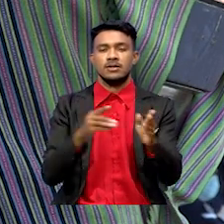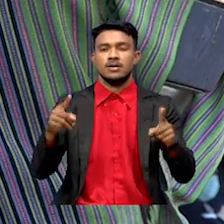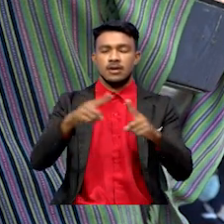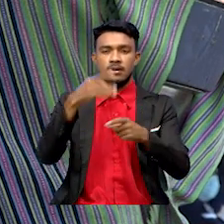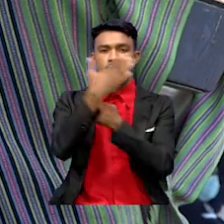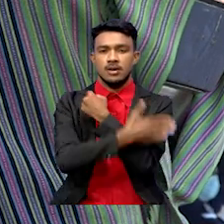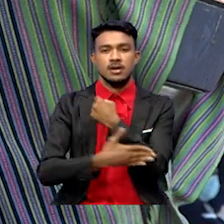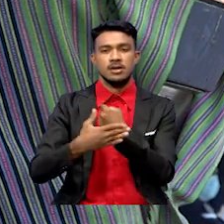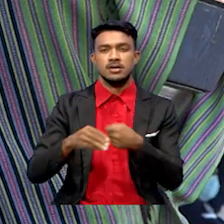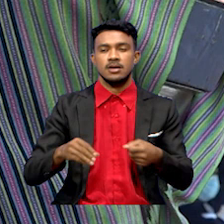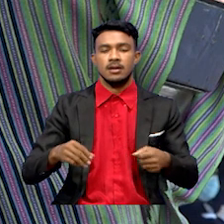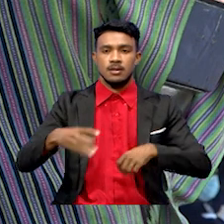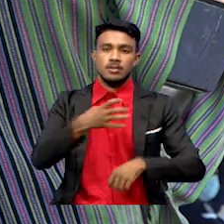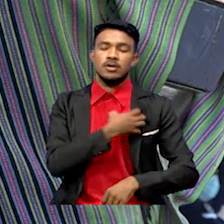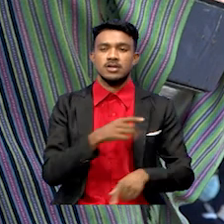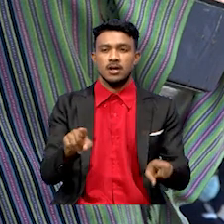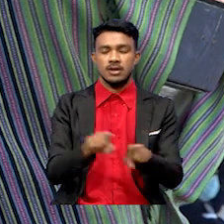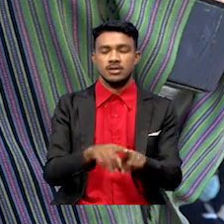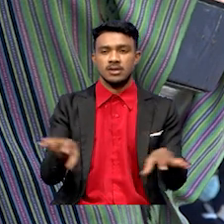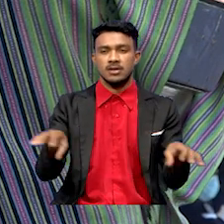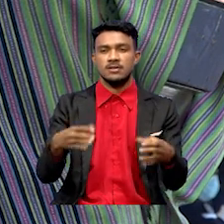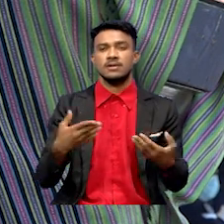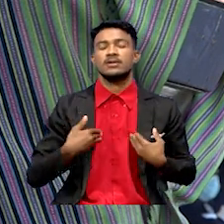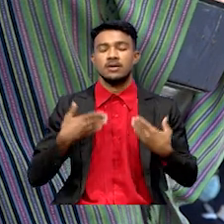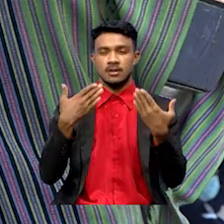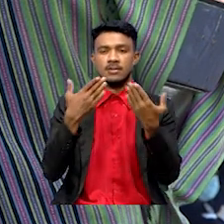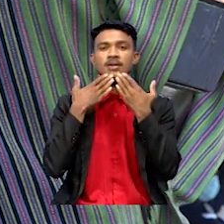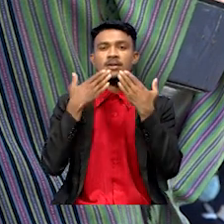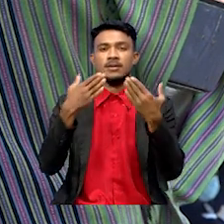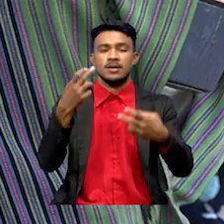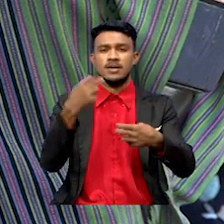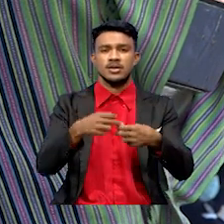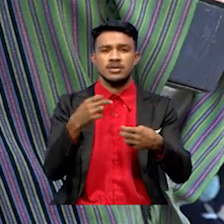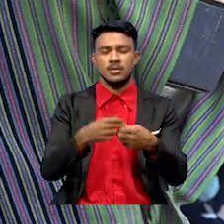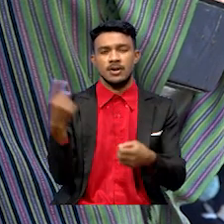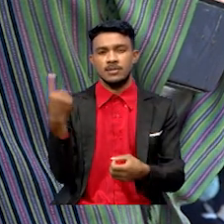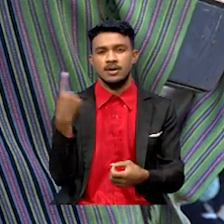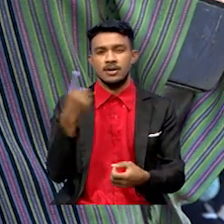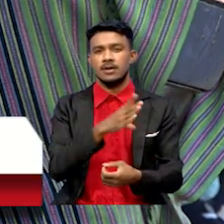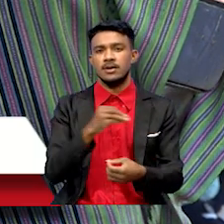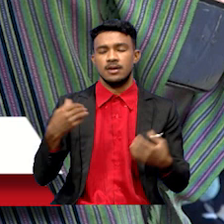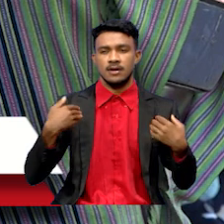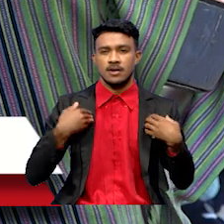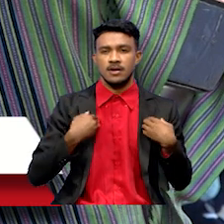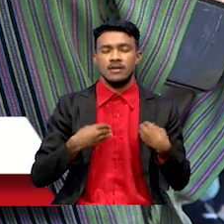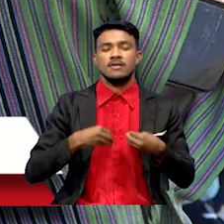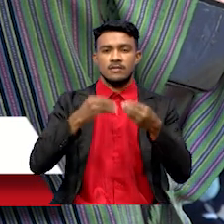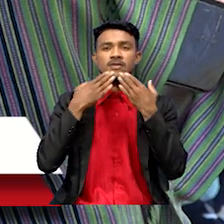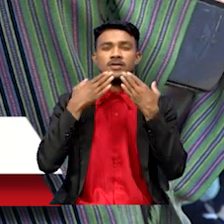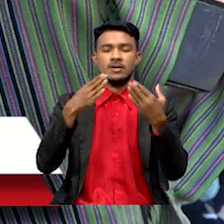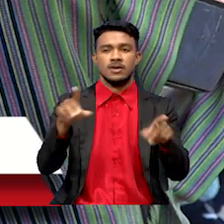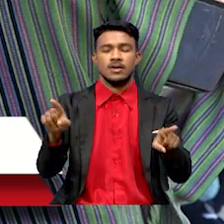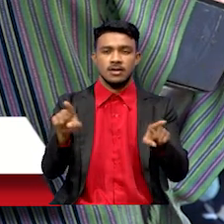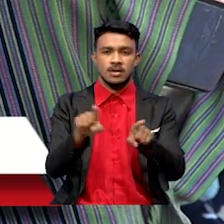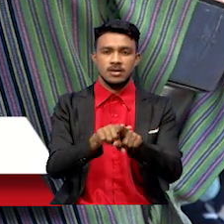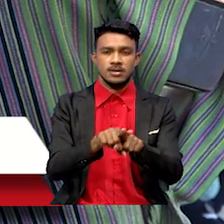e a profissão de policial e uma profissão de elevado desgaste e de risco permanente e por isso me sinto grato por